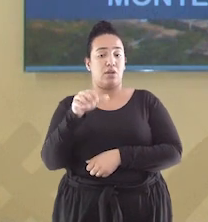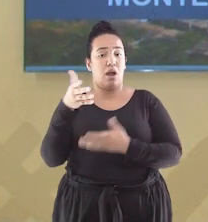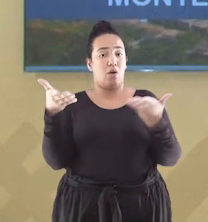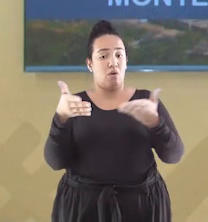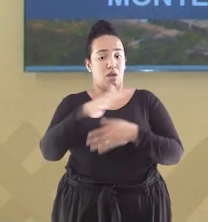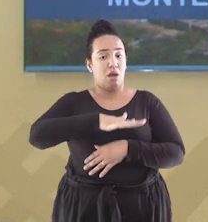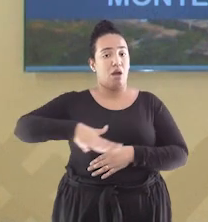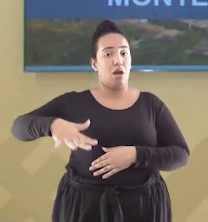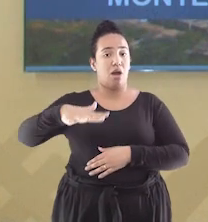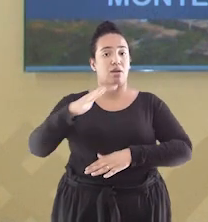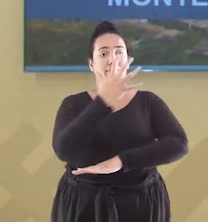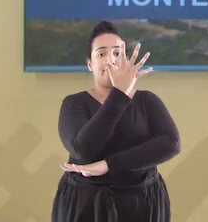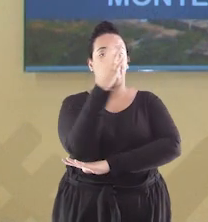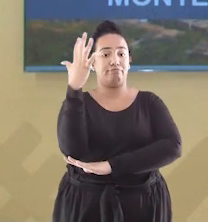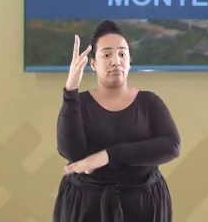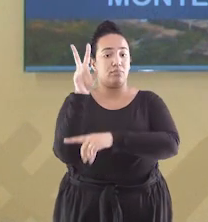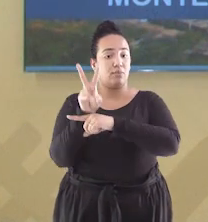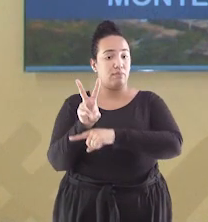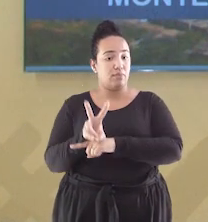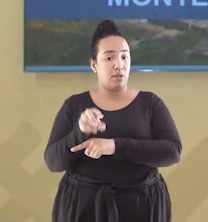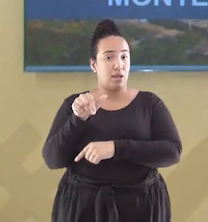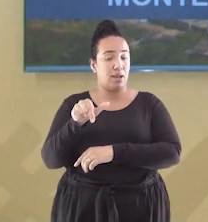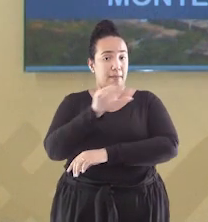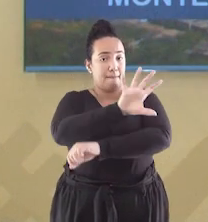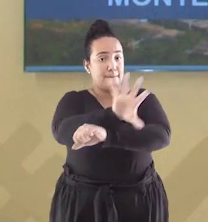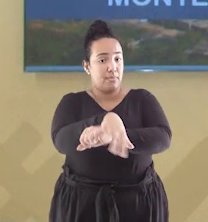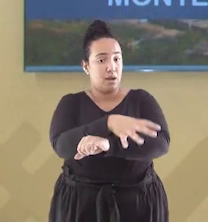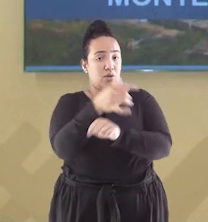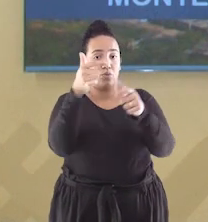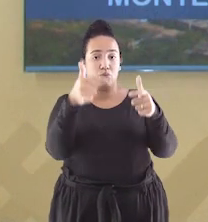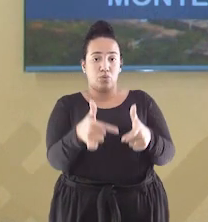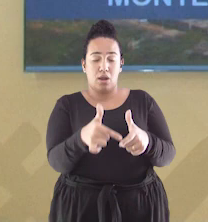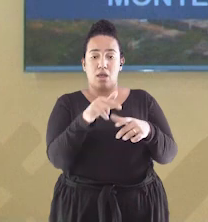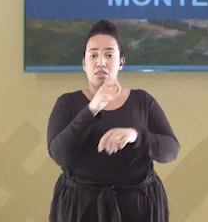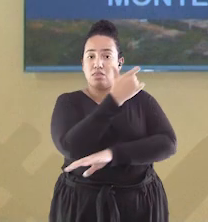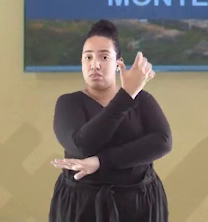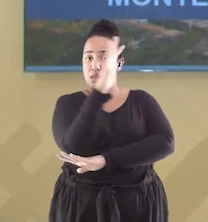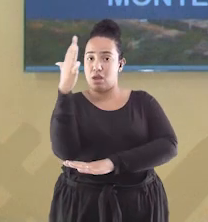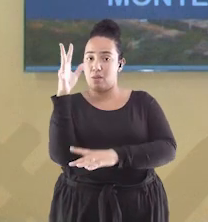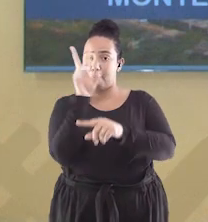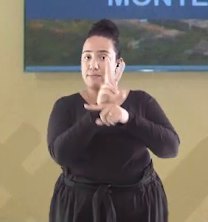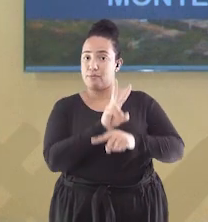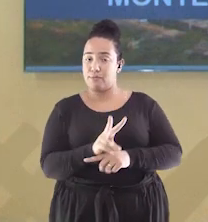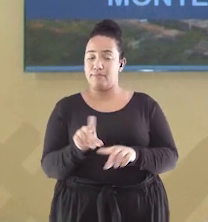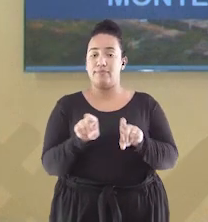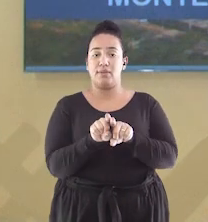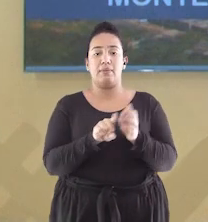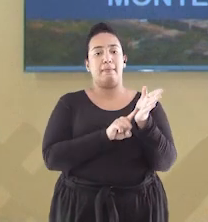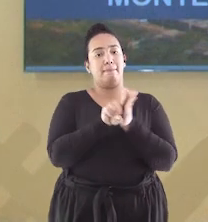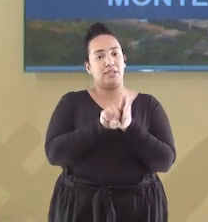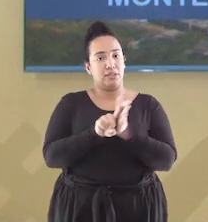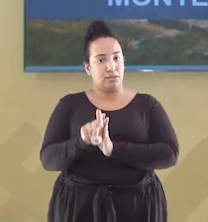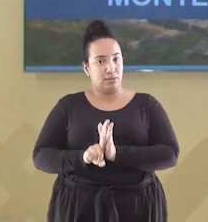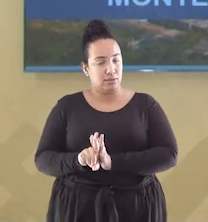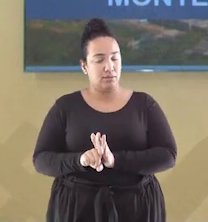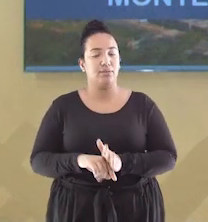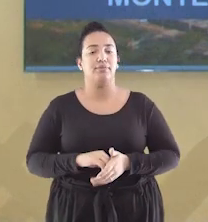ambiental. O Parque Municipal foi criado para ser um local de proteção da natureza e centro de pesquisas